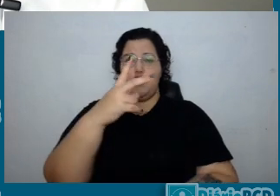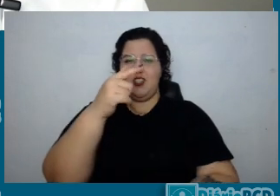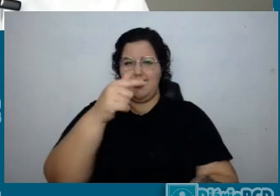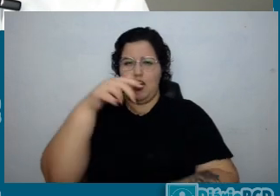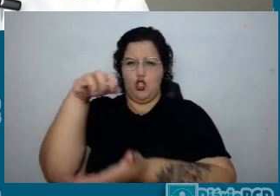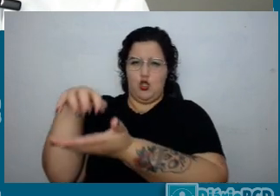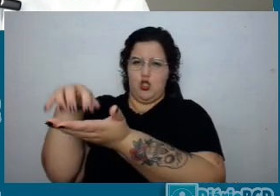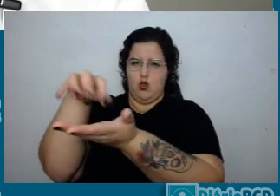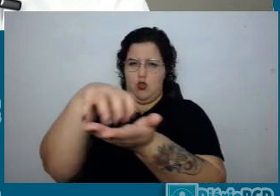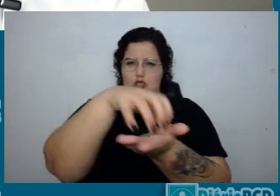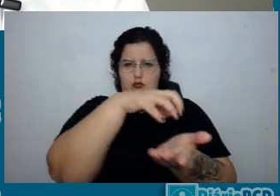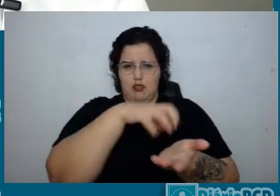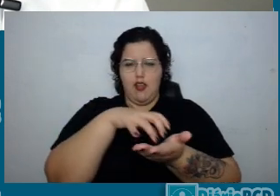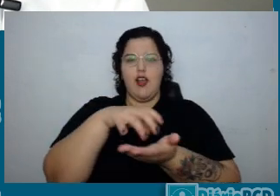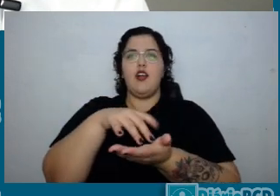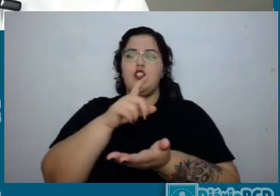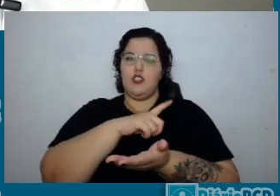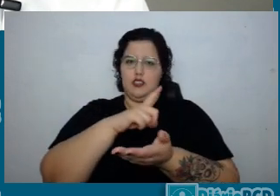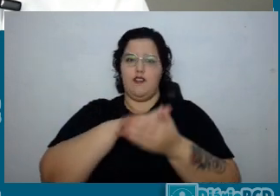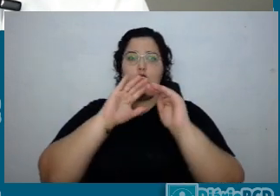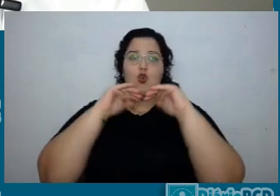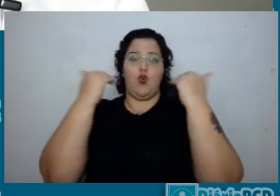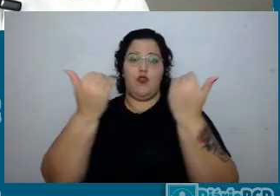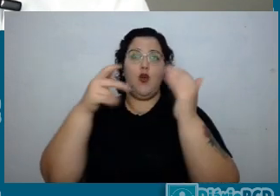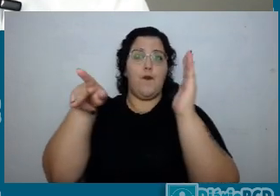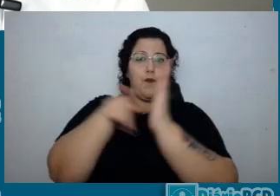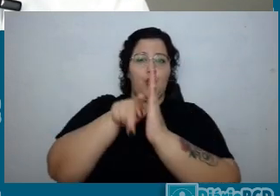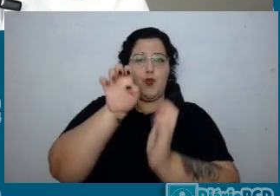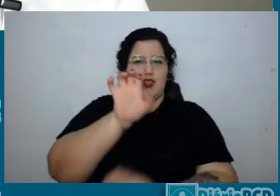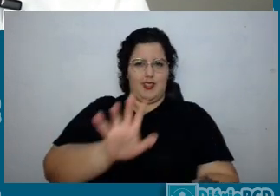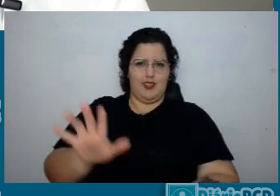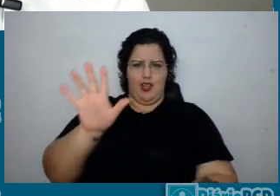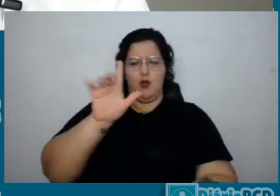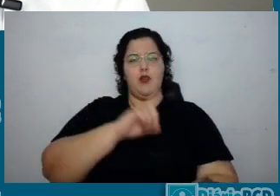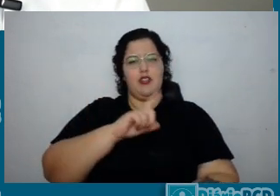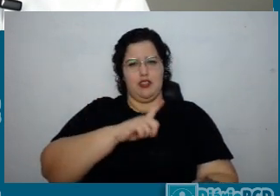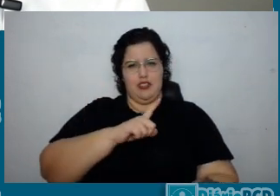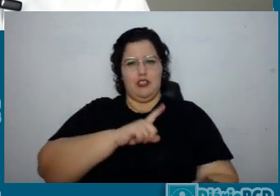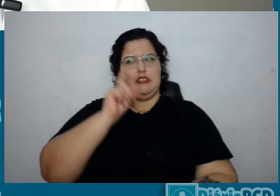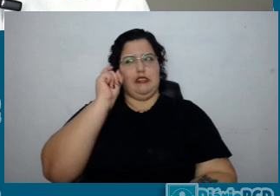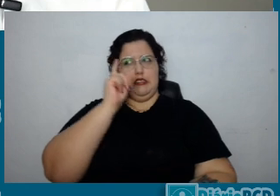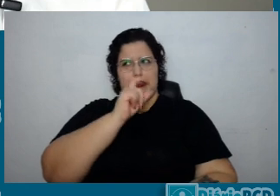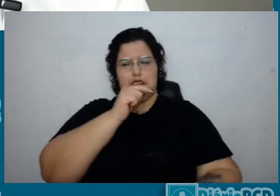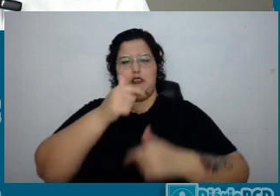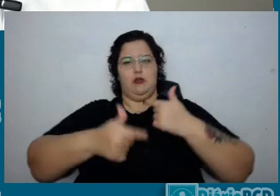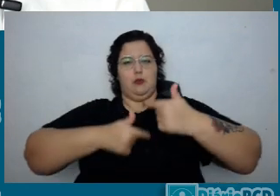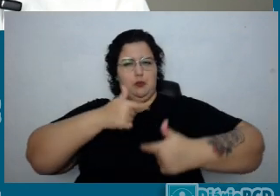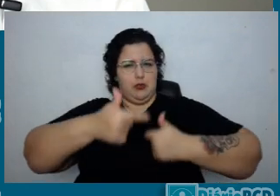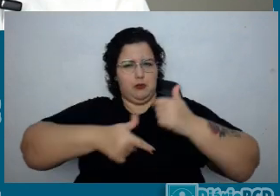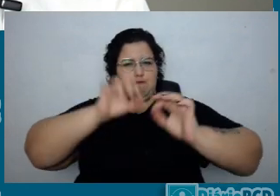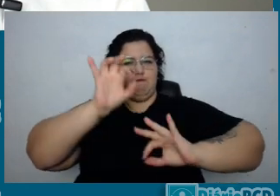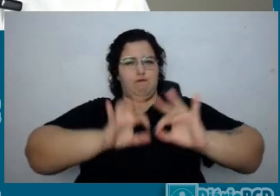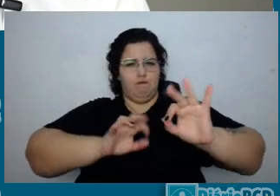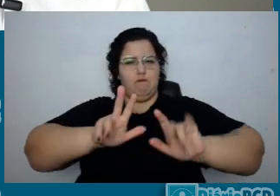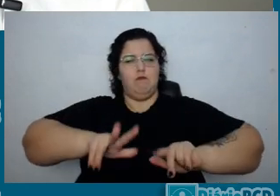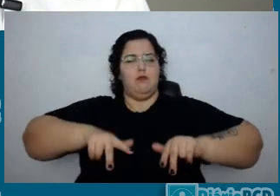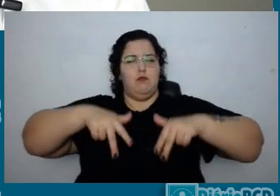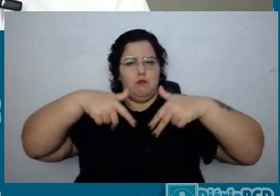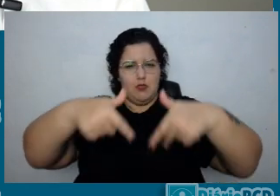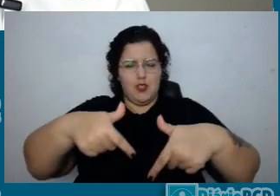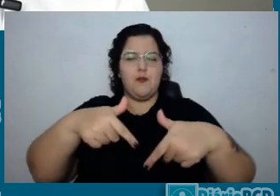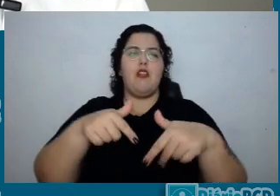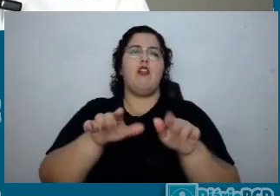federativas fizeram suas conferências estaduais com muito custo, né? Com muita resiliência, dessa